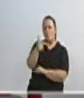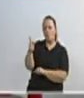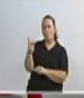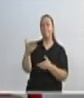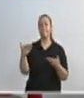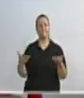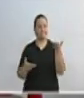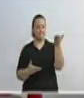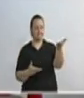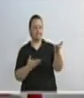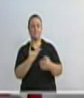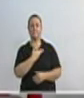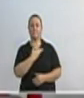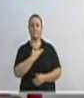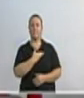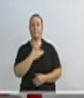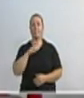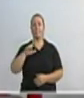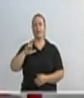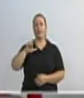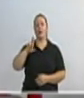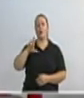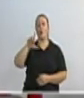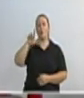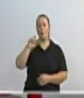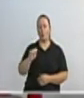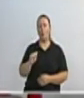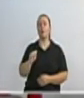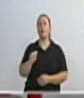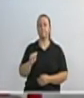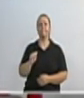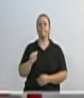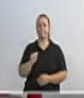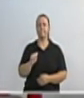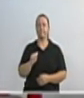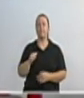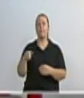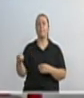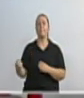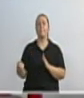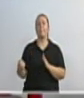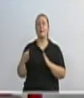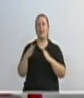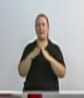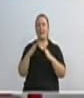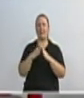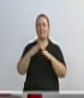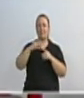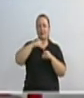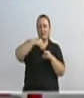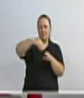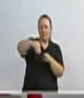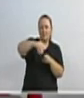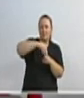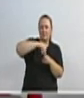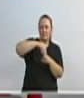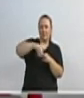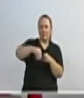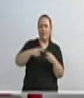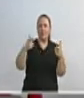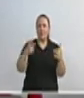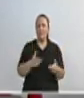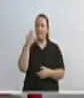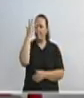o nosso amigo popular Lula, né, lá do Recanto, lá da Nova Rússia, uma das áreas mais bonitas, turisticamente